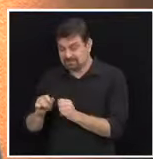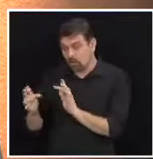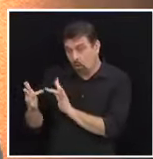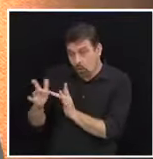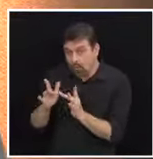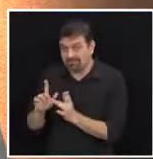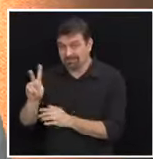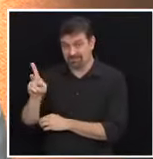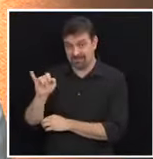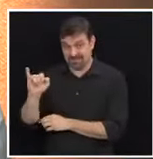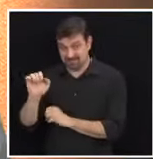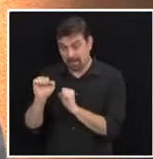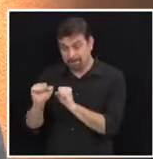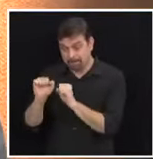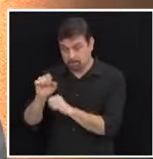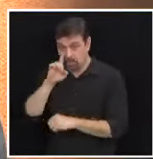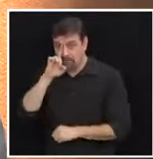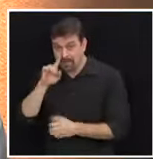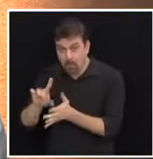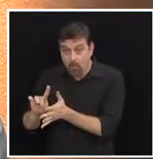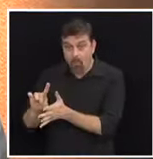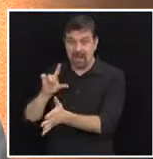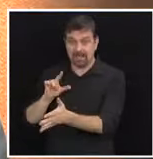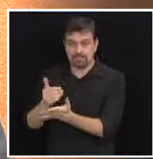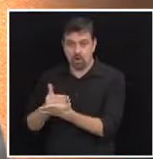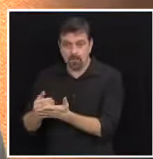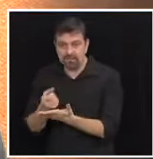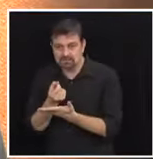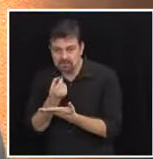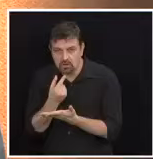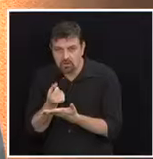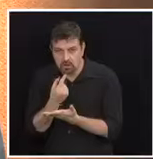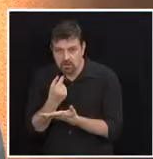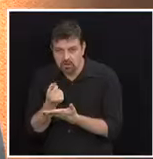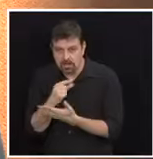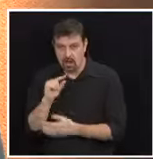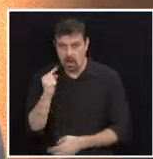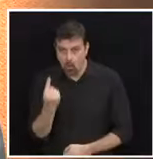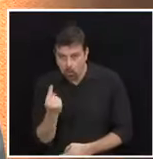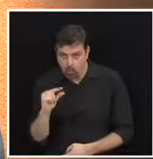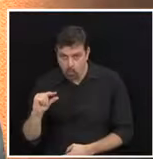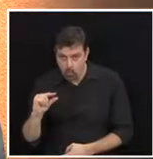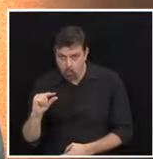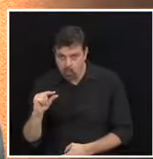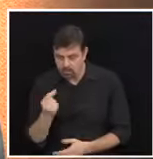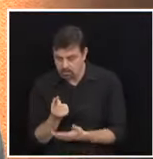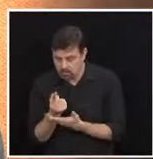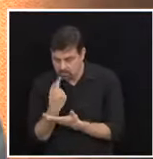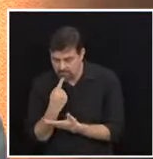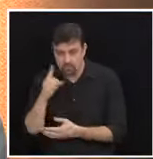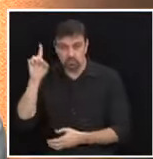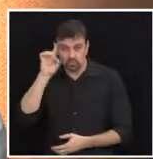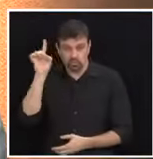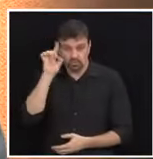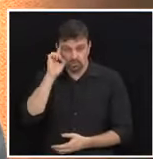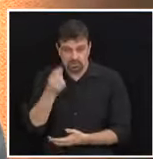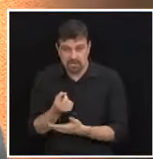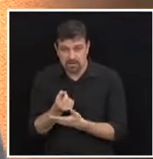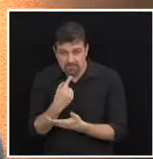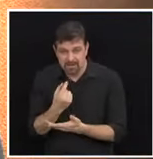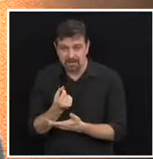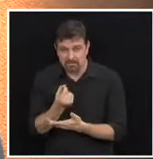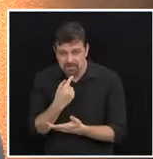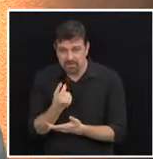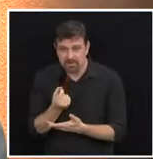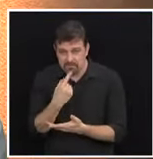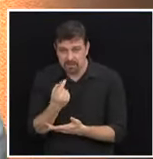do HIV, elas, antes disso, elas começam a tomar um medicamento, é um comprimido específico por dia, que é aquele comprimido que faz